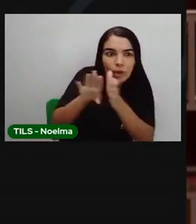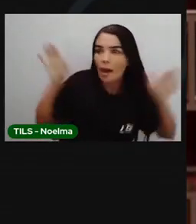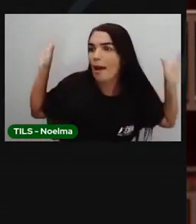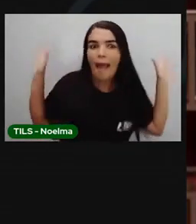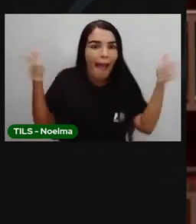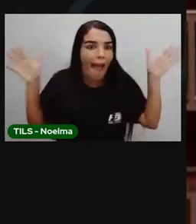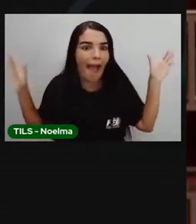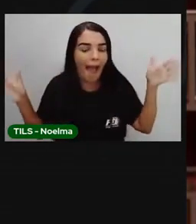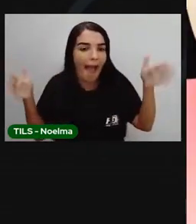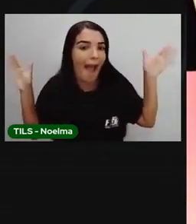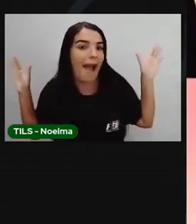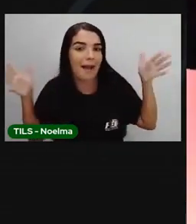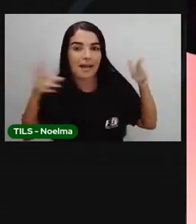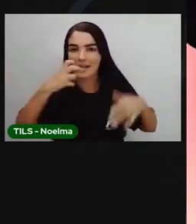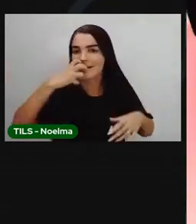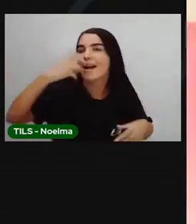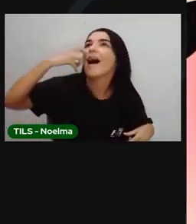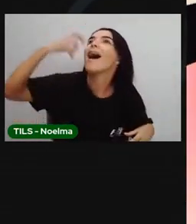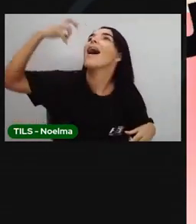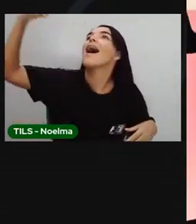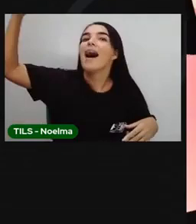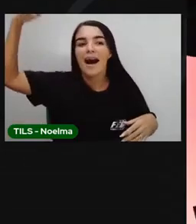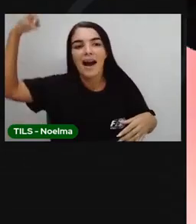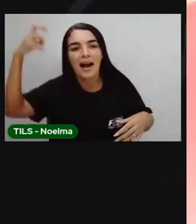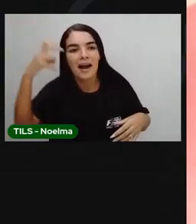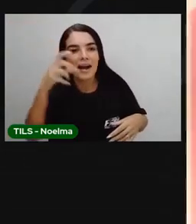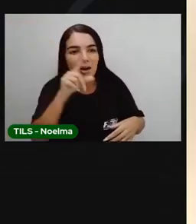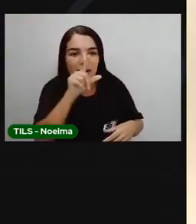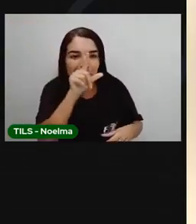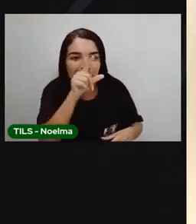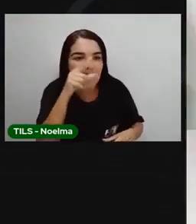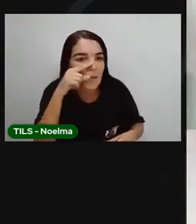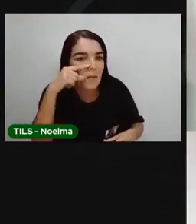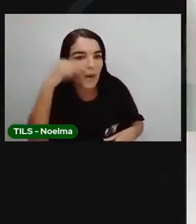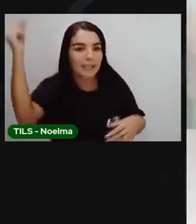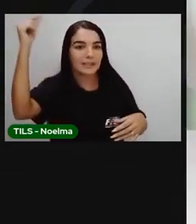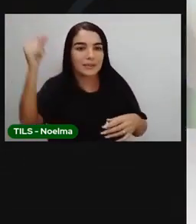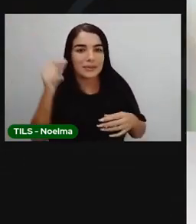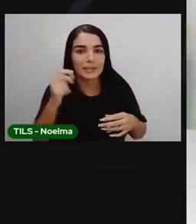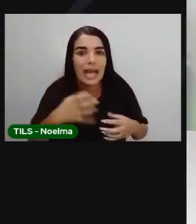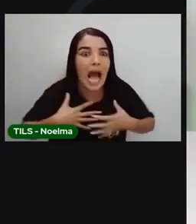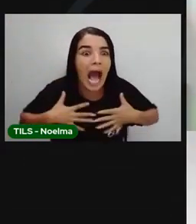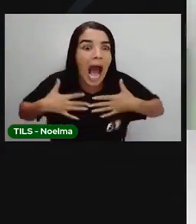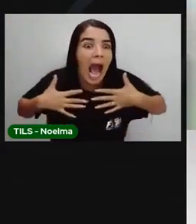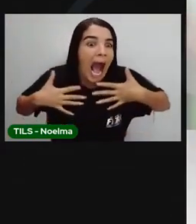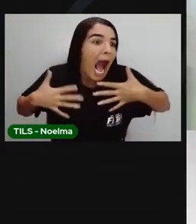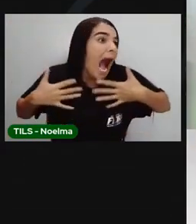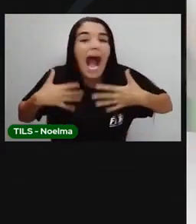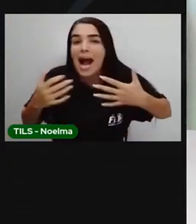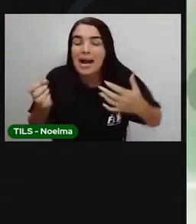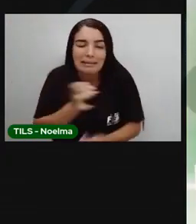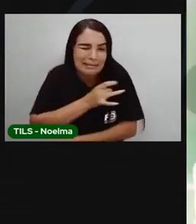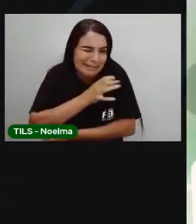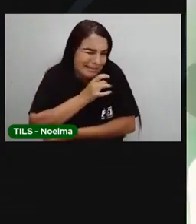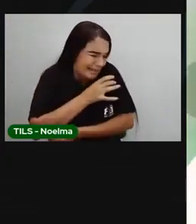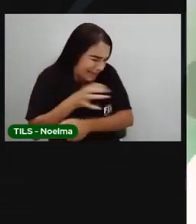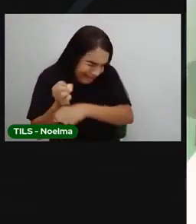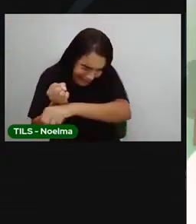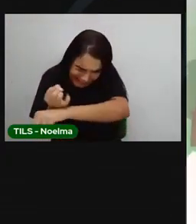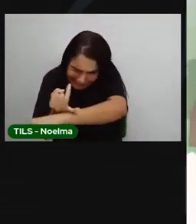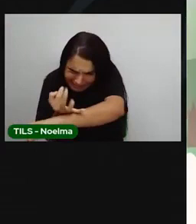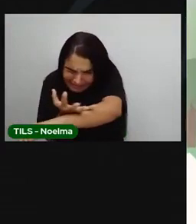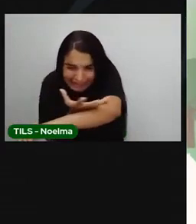asas e canta. O Ratinho, por um triz que não morreu de susto, arrepiou-se todo e